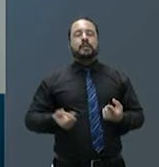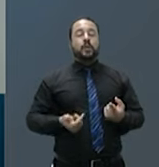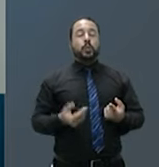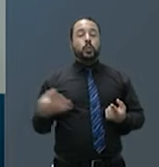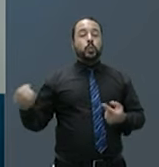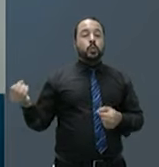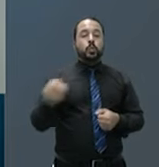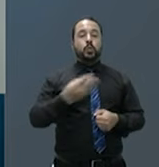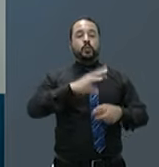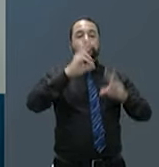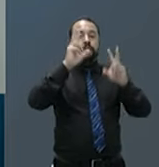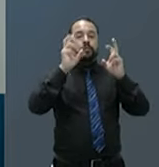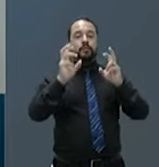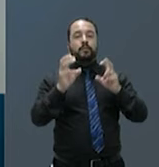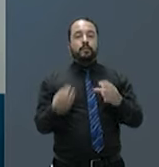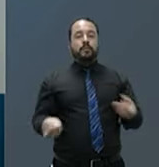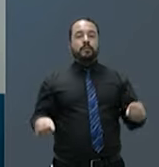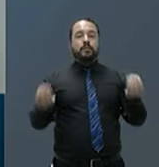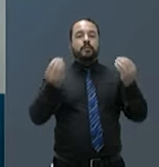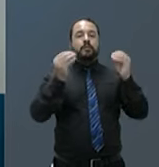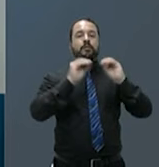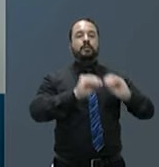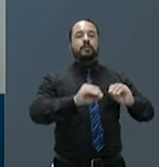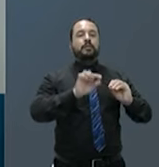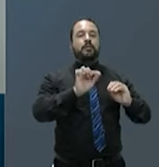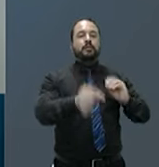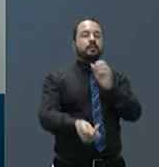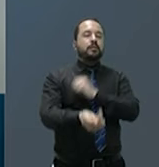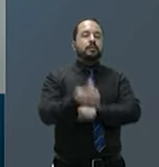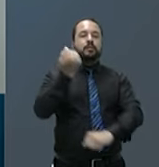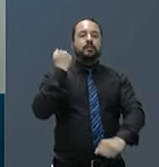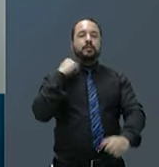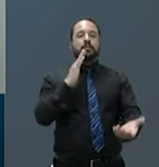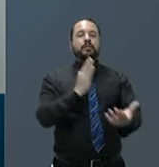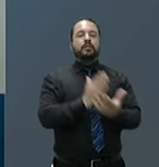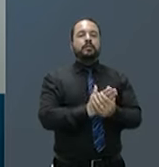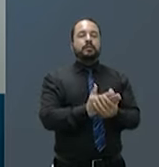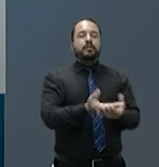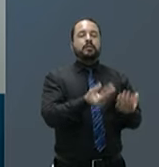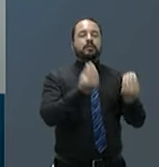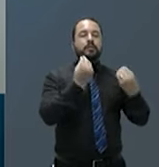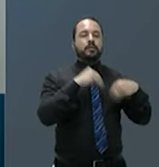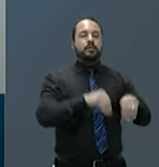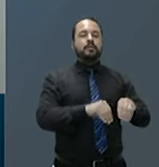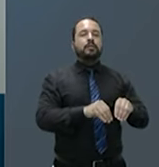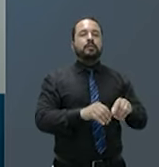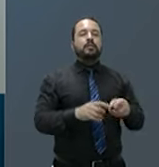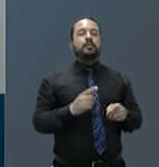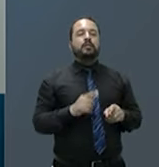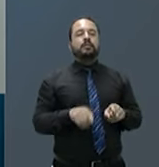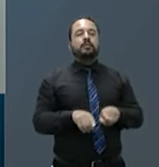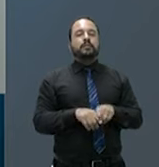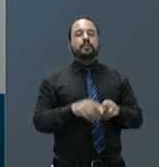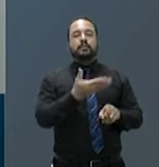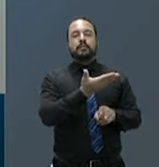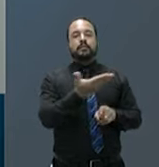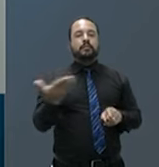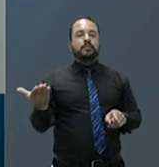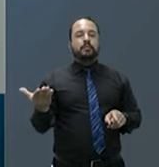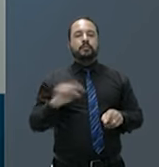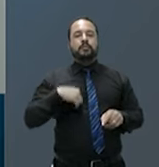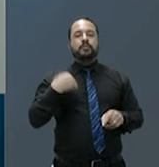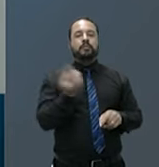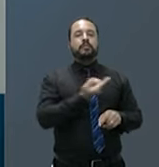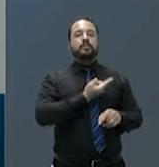para a compreensão e definição do precedente. Além disso, nós devemos lembrar que